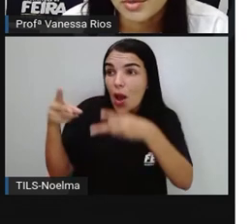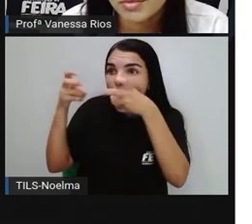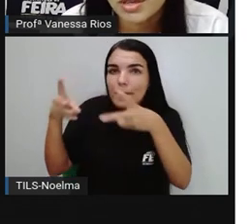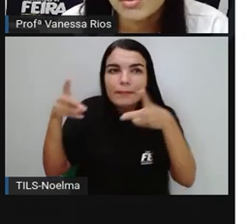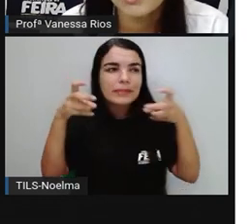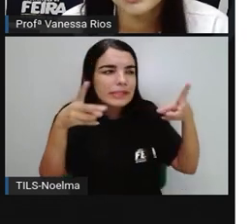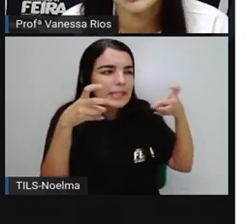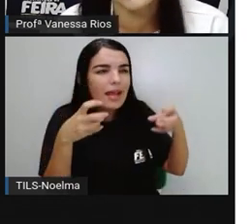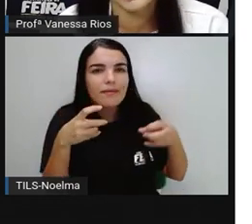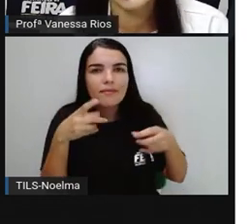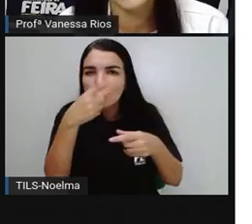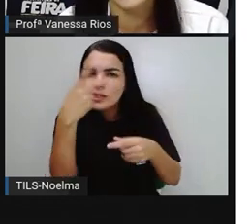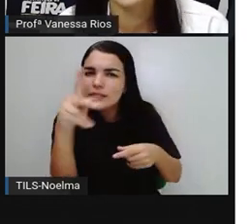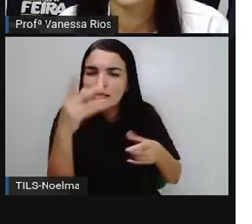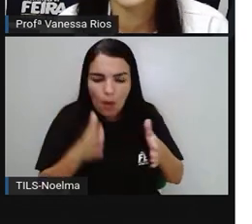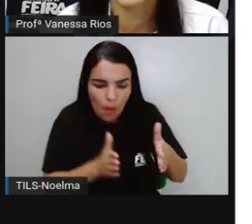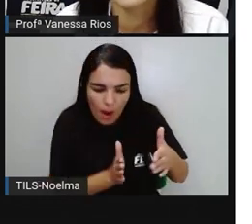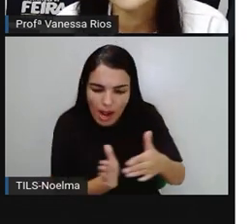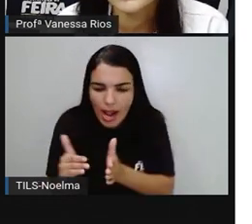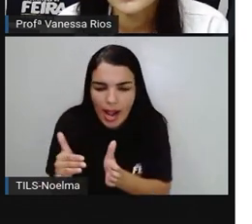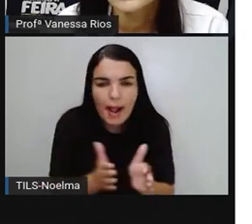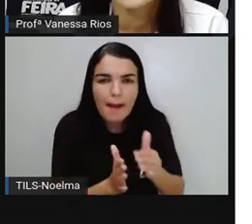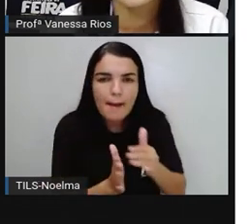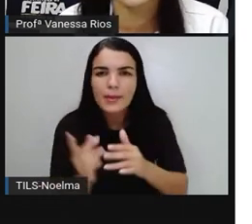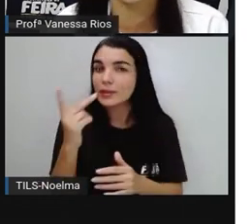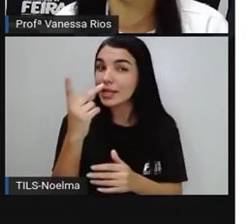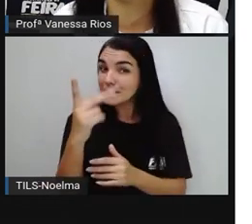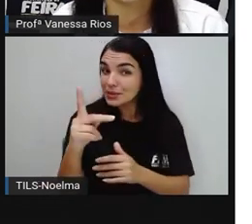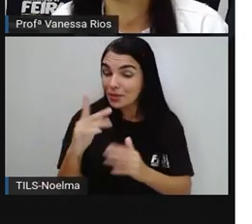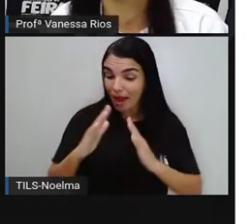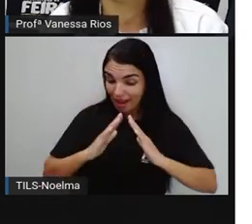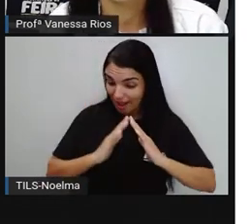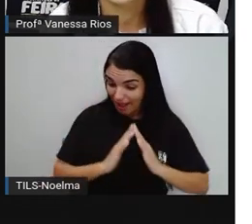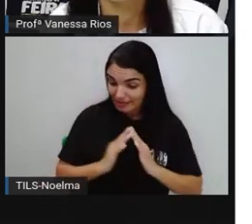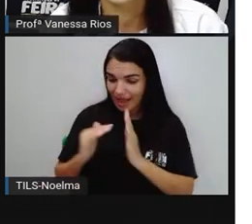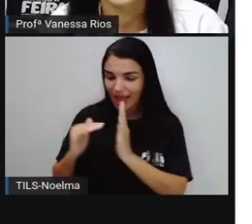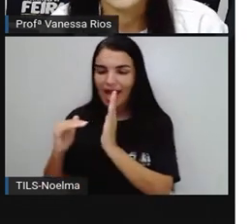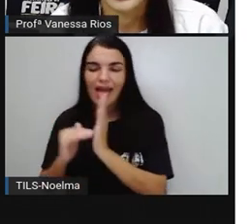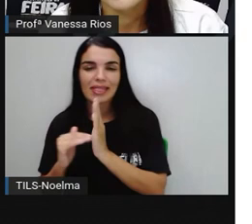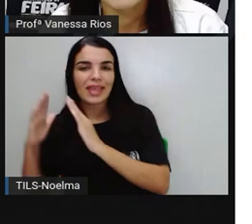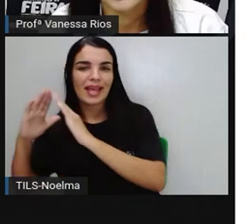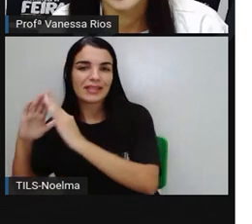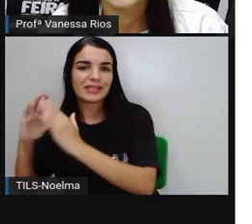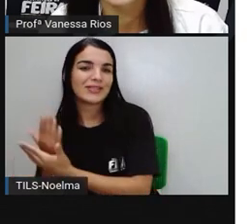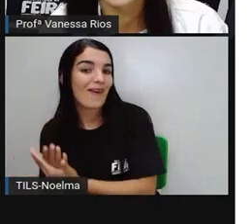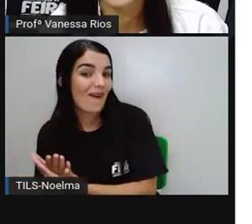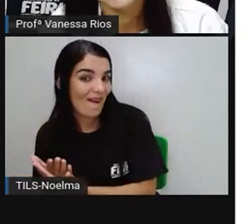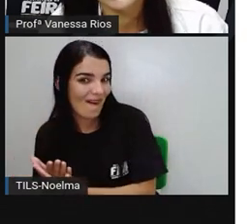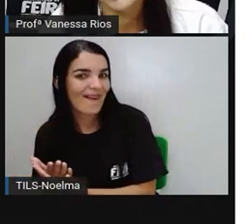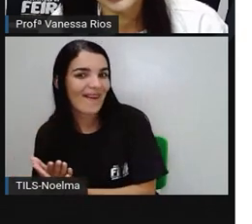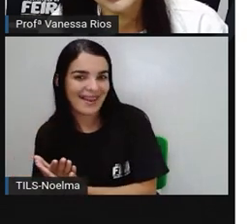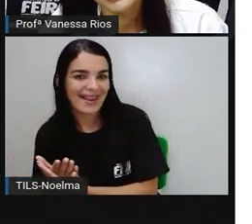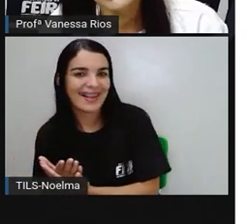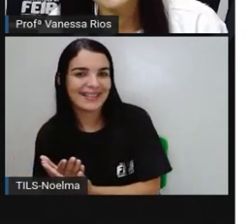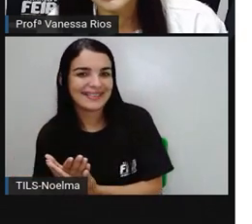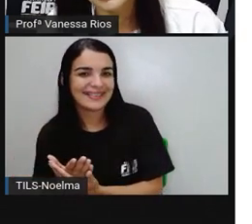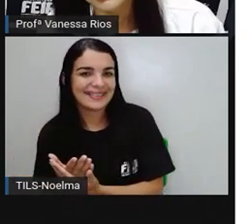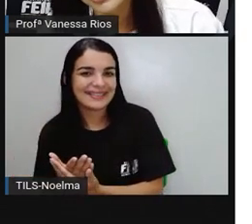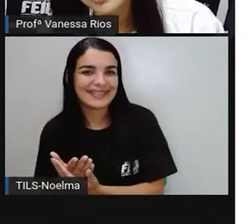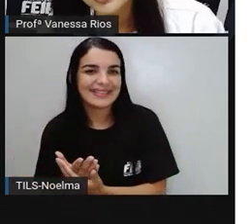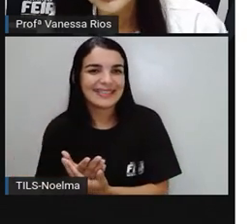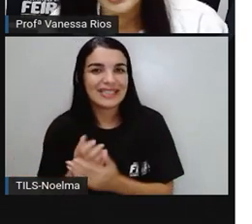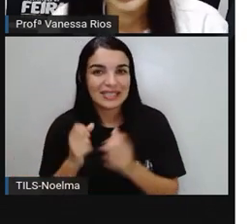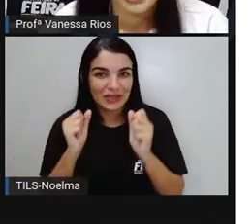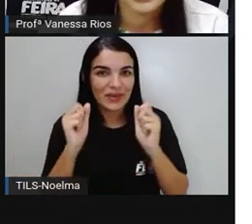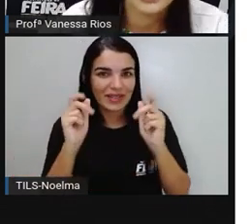o caminho que você percorre, o percurso que você faz para chegar de sua casa, para chegar na sua escola, né? Saindo